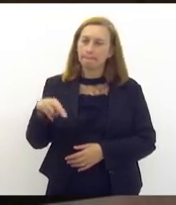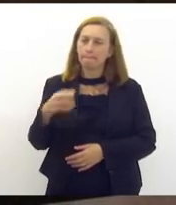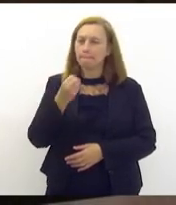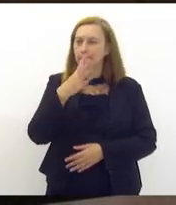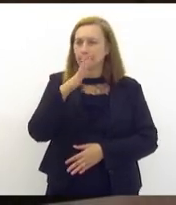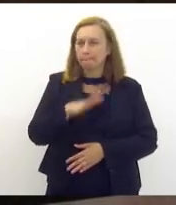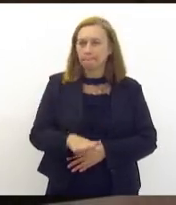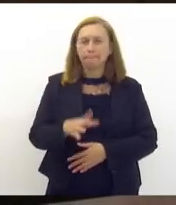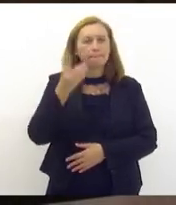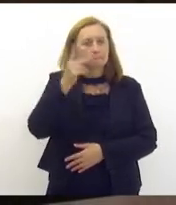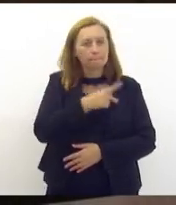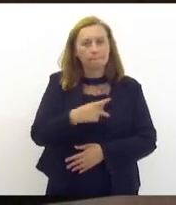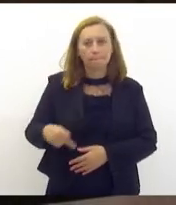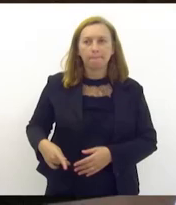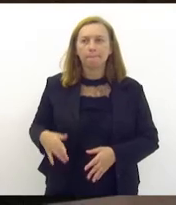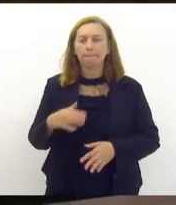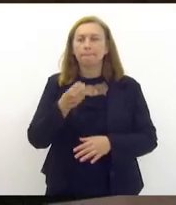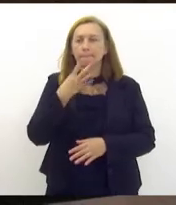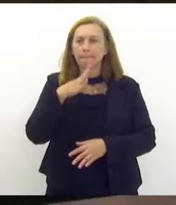tarde. Boa tarde a todos os